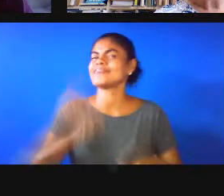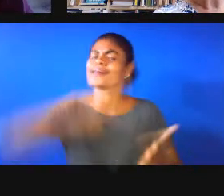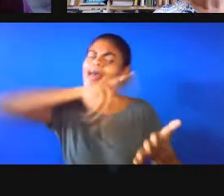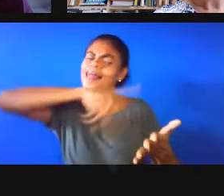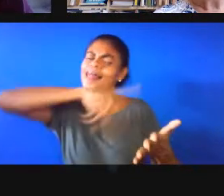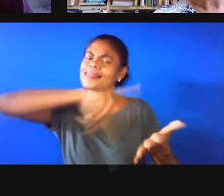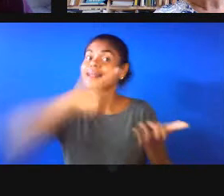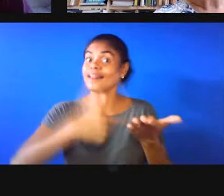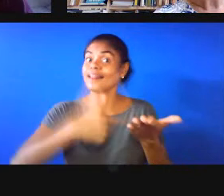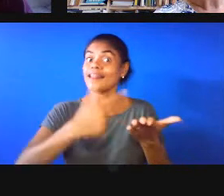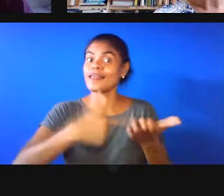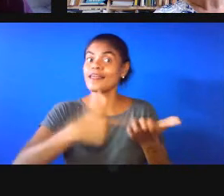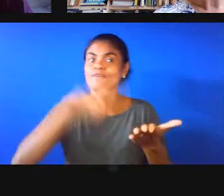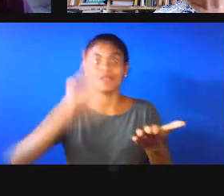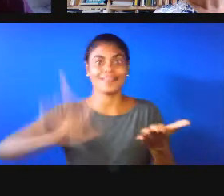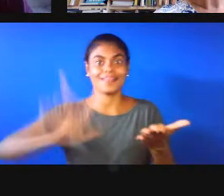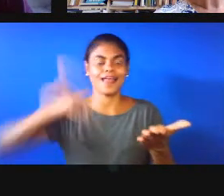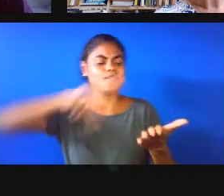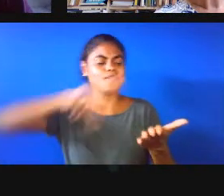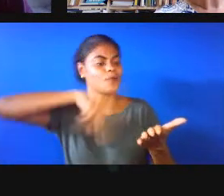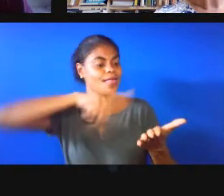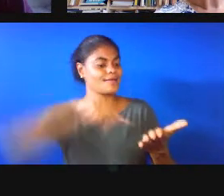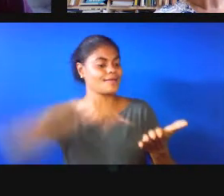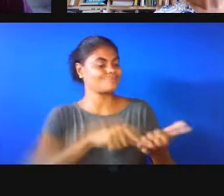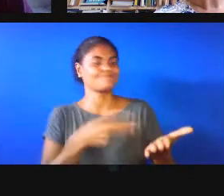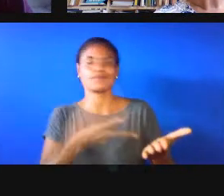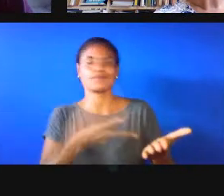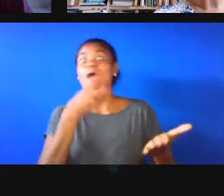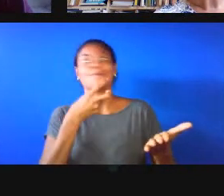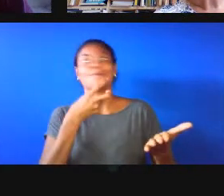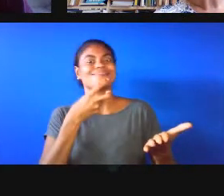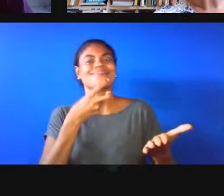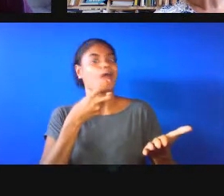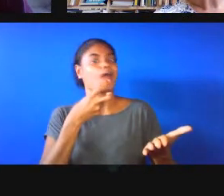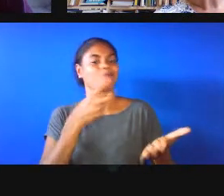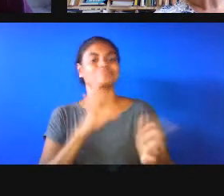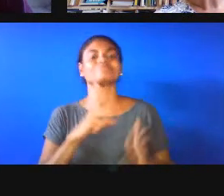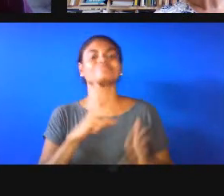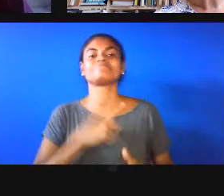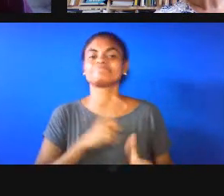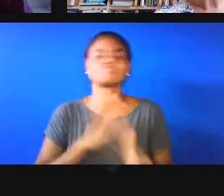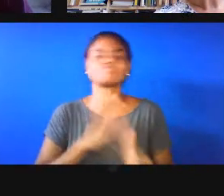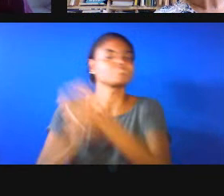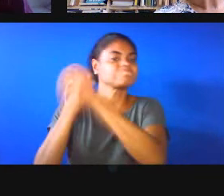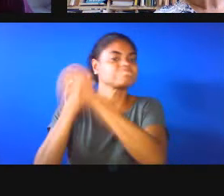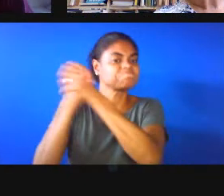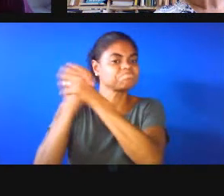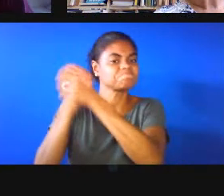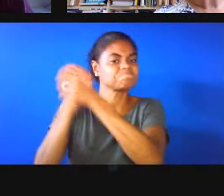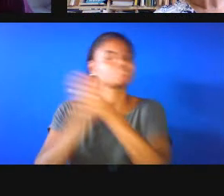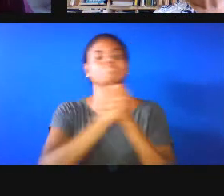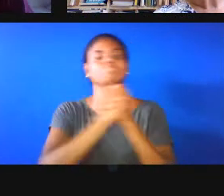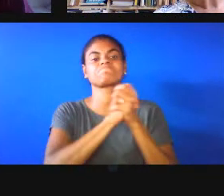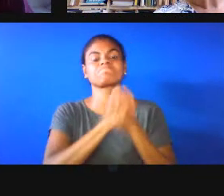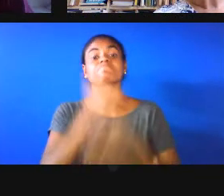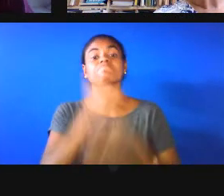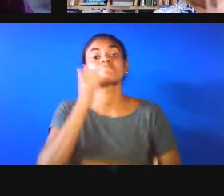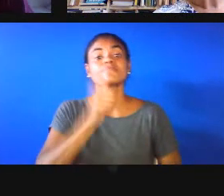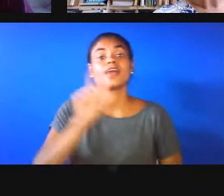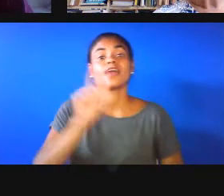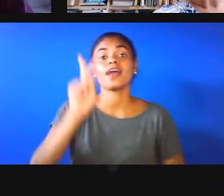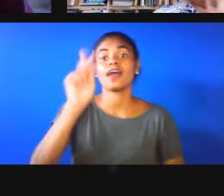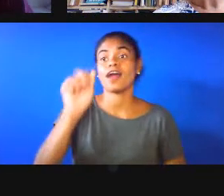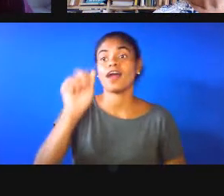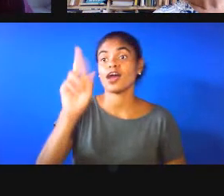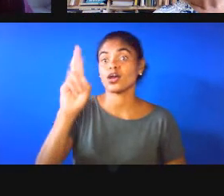detalhes ali. Muito obrigada mesmo, professora. Aqui nós temos bastante elogios, parabéns. A Carol Nascimento diz parabéns,